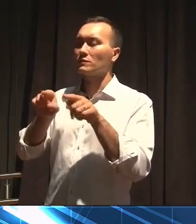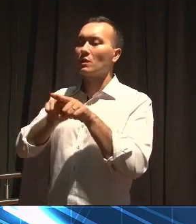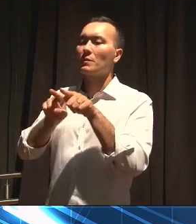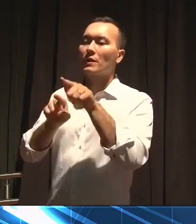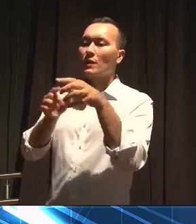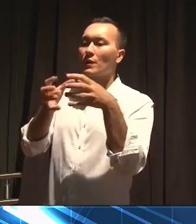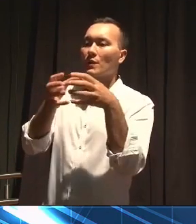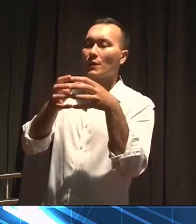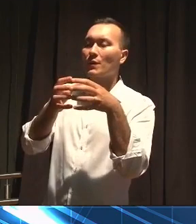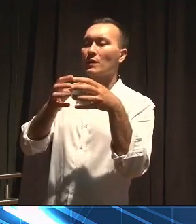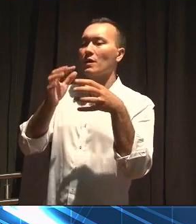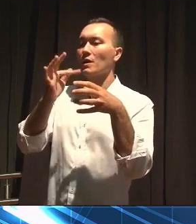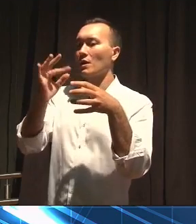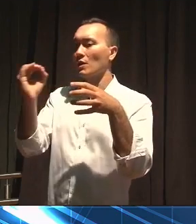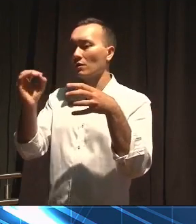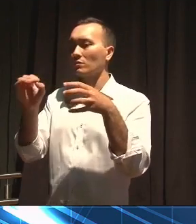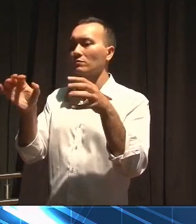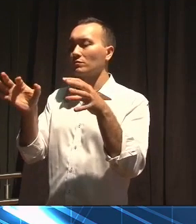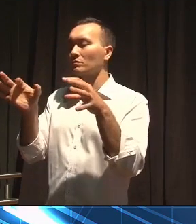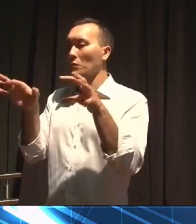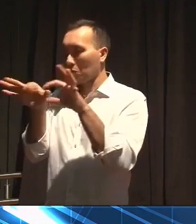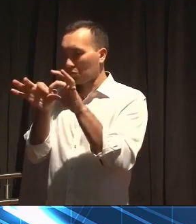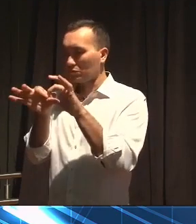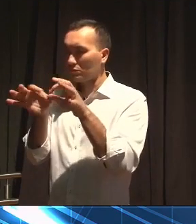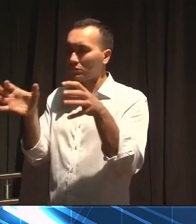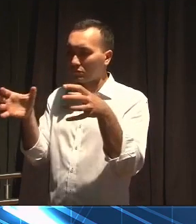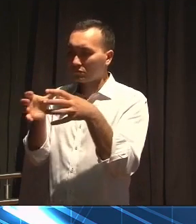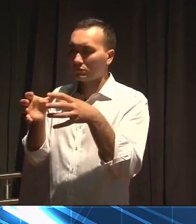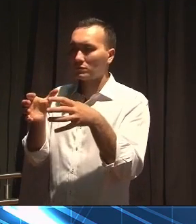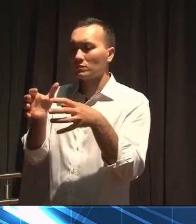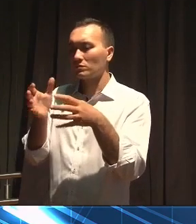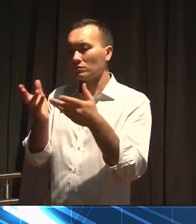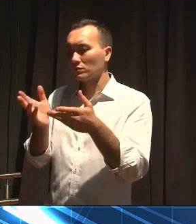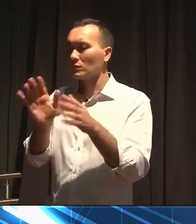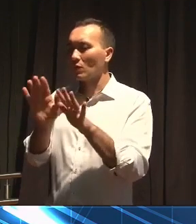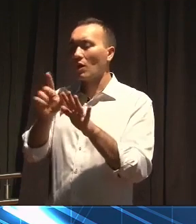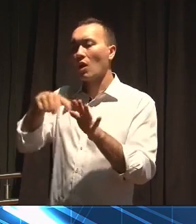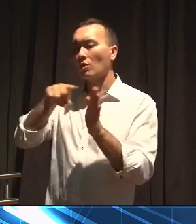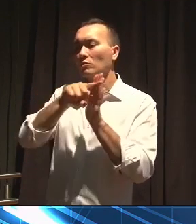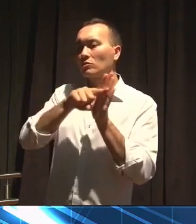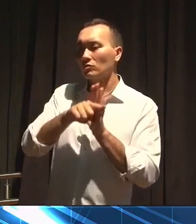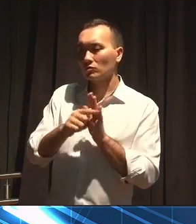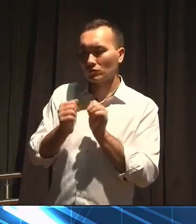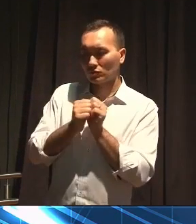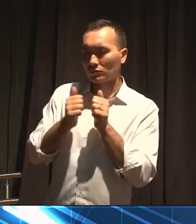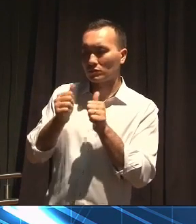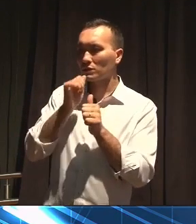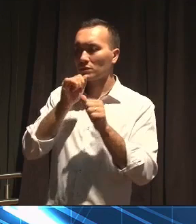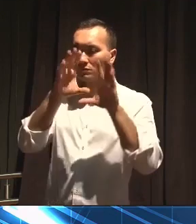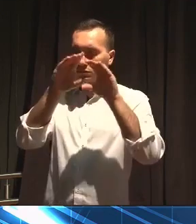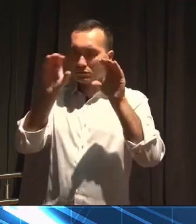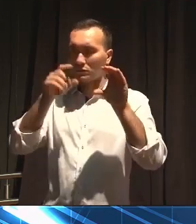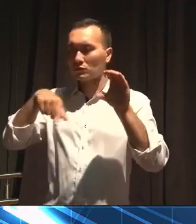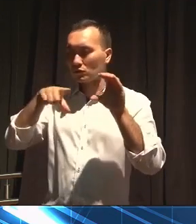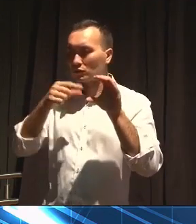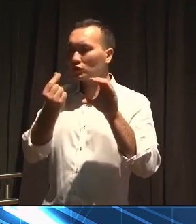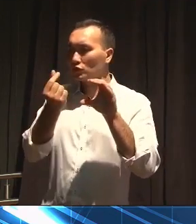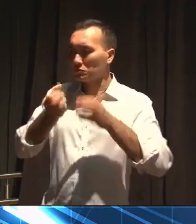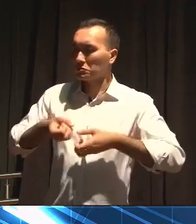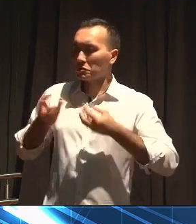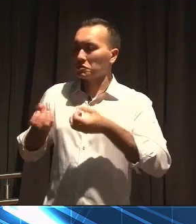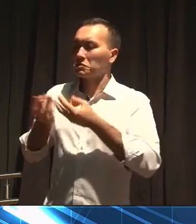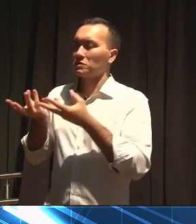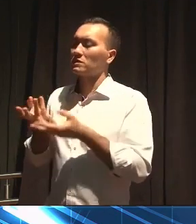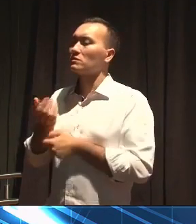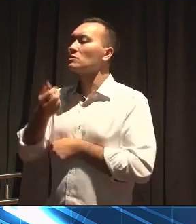acontecendo, tá? Então, algumas coisas que a gente comparou aqui, né? O histórico de consumo de cloud, quanto a gente consumiu de cloud nos últimos tempos e vamos começar